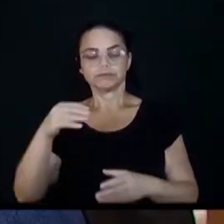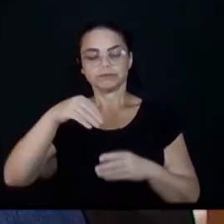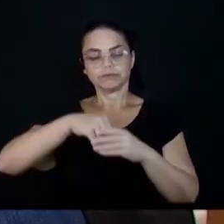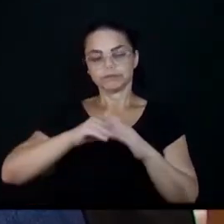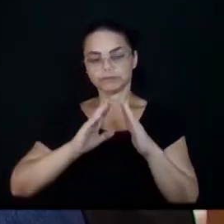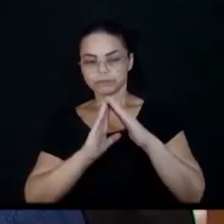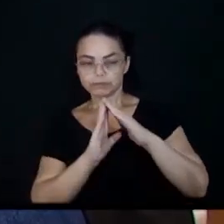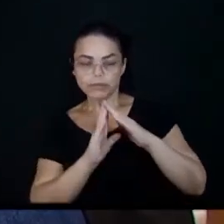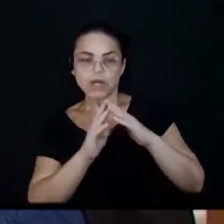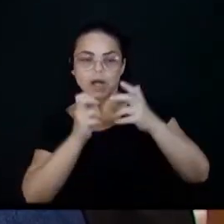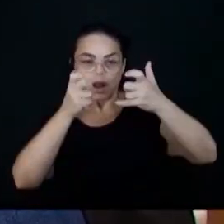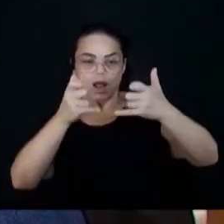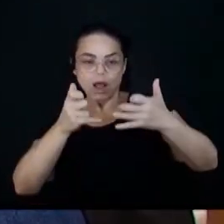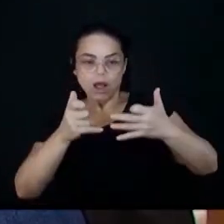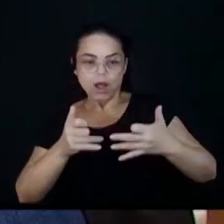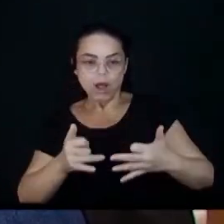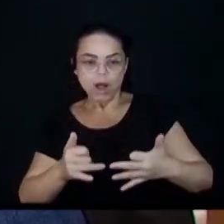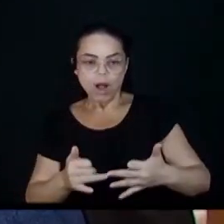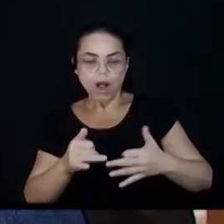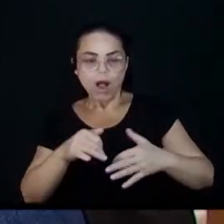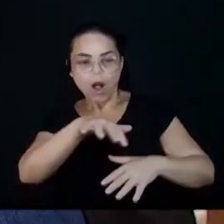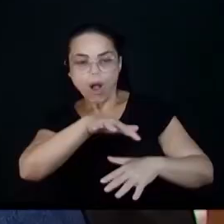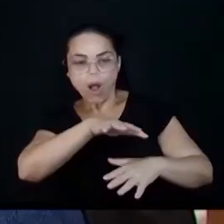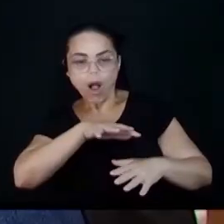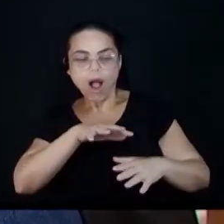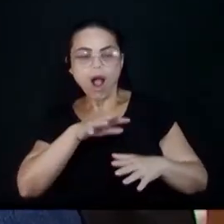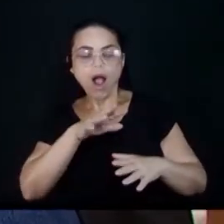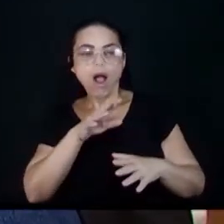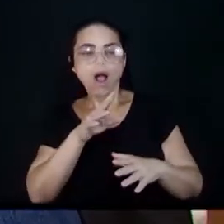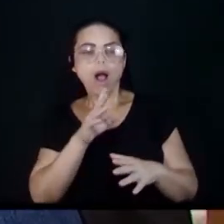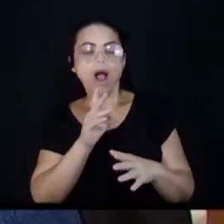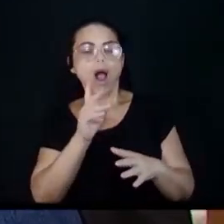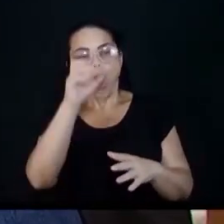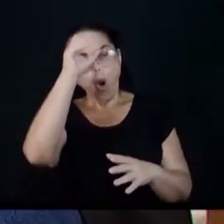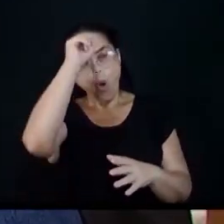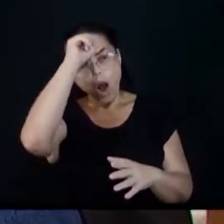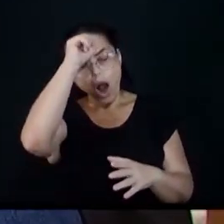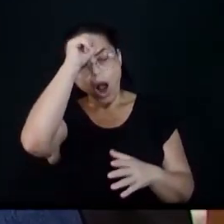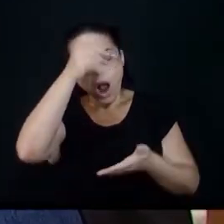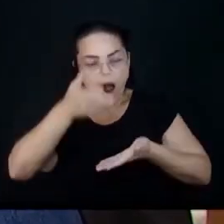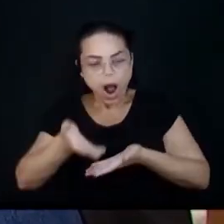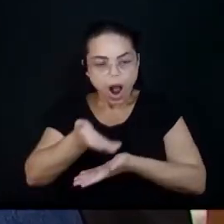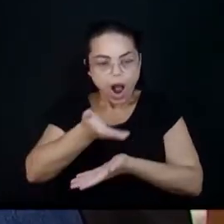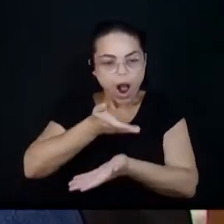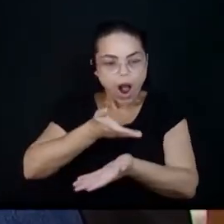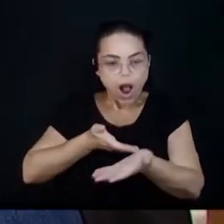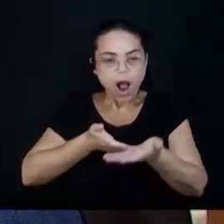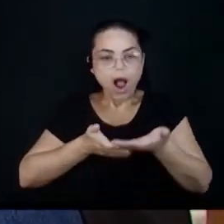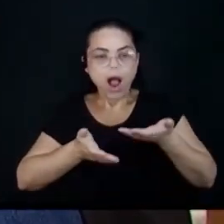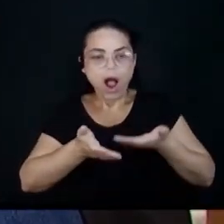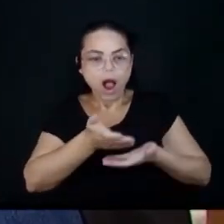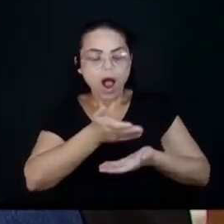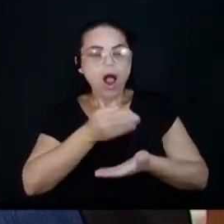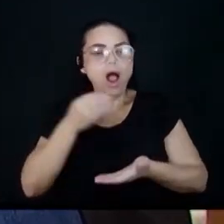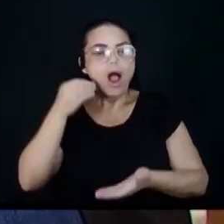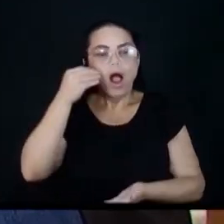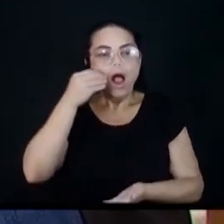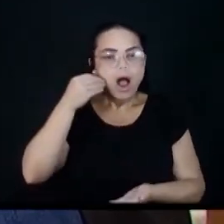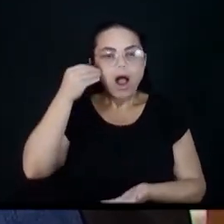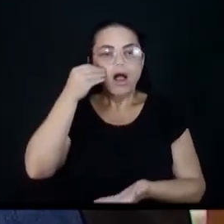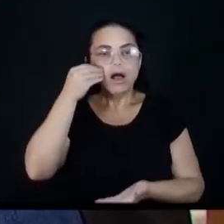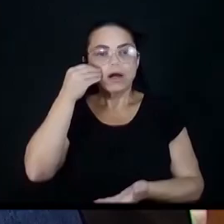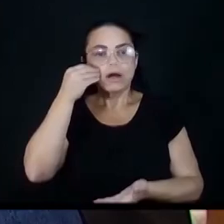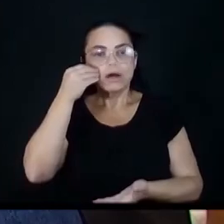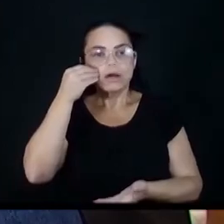do núcleo, né? Eu acho que existe essa troca de experiência mesmo, Esther, no sentido de casa, associação